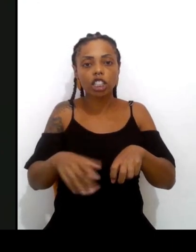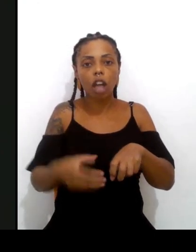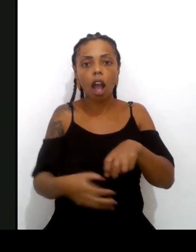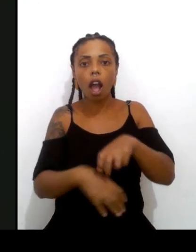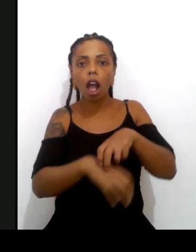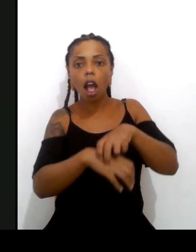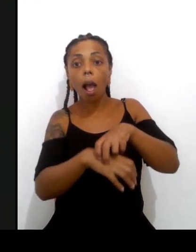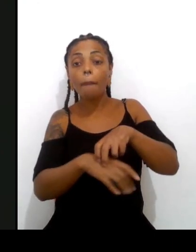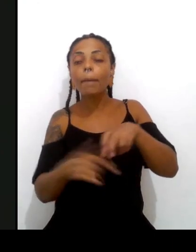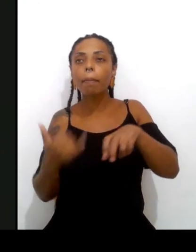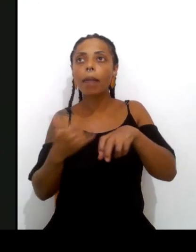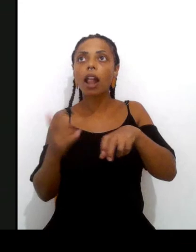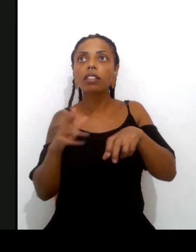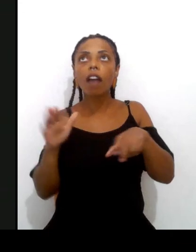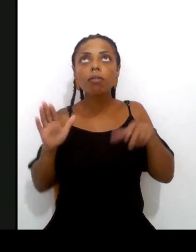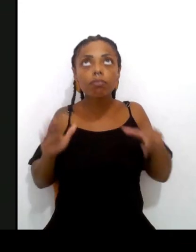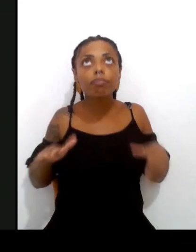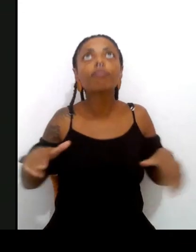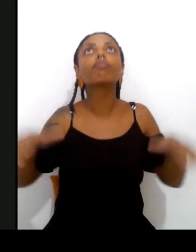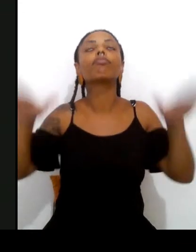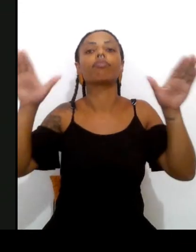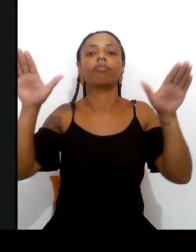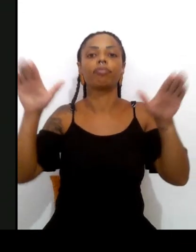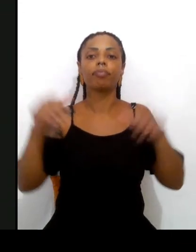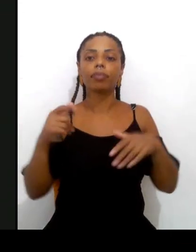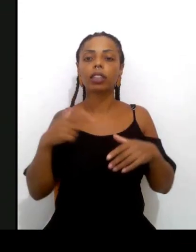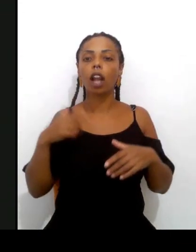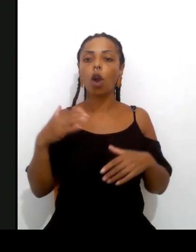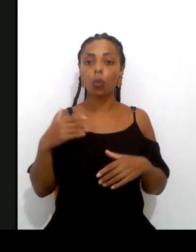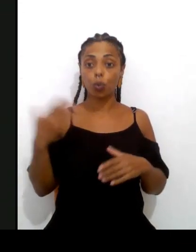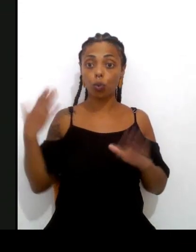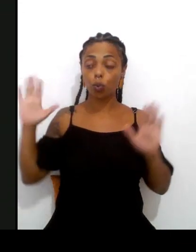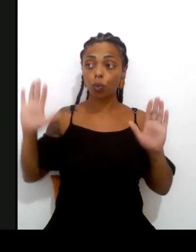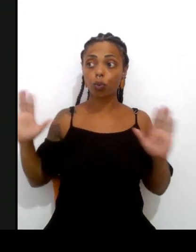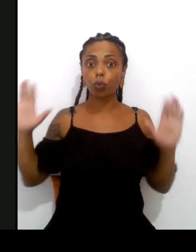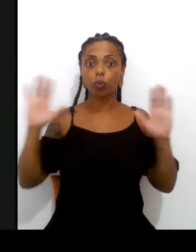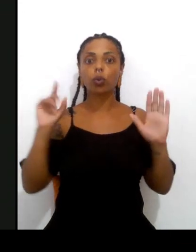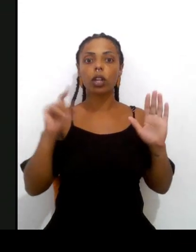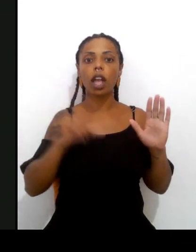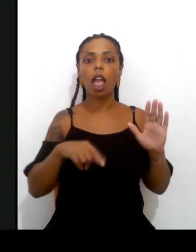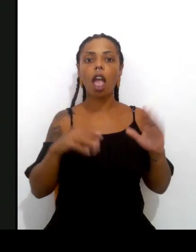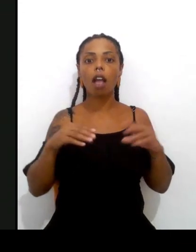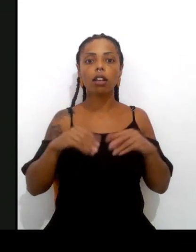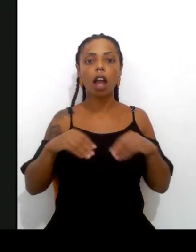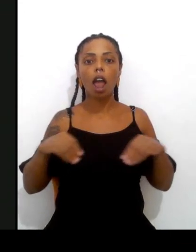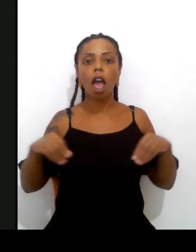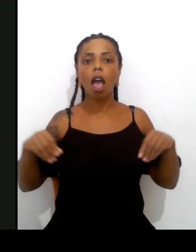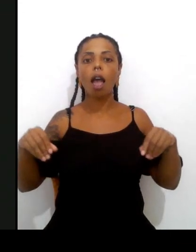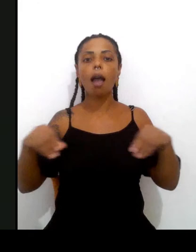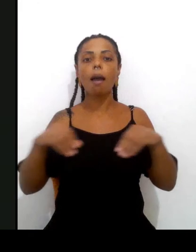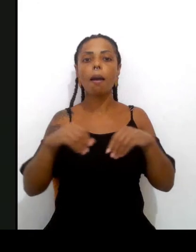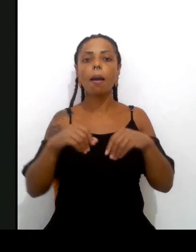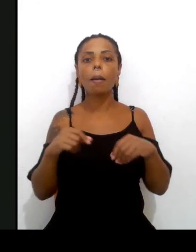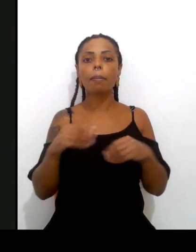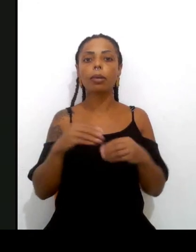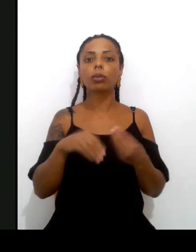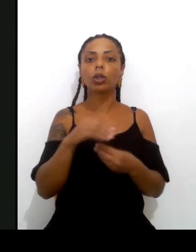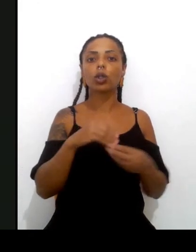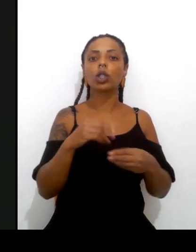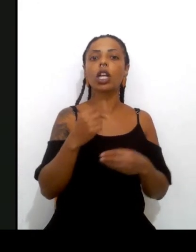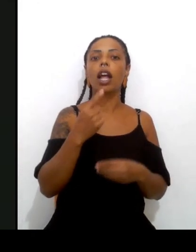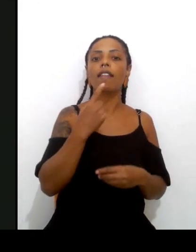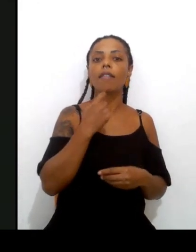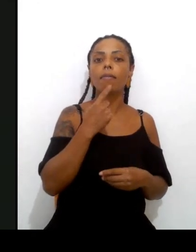direção ao céu ao fundo a paisagem é composta programado os densos formados por pinceladas brancas vermelhas e cinzas